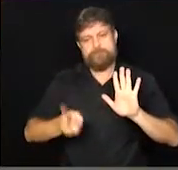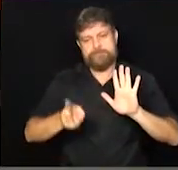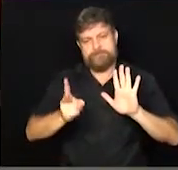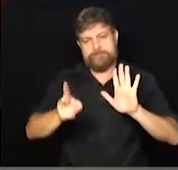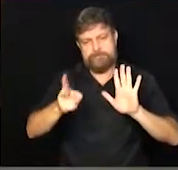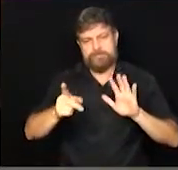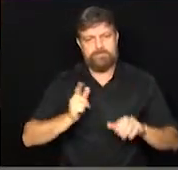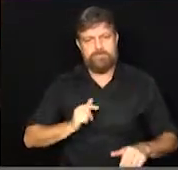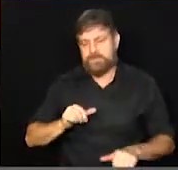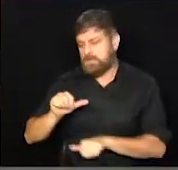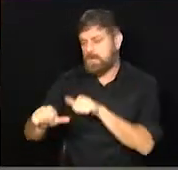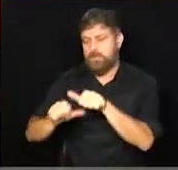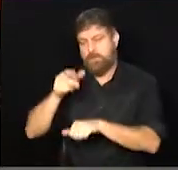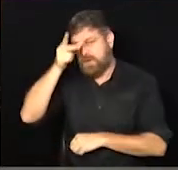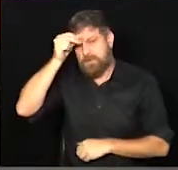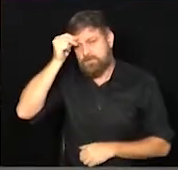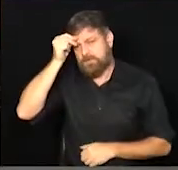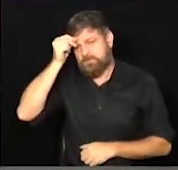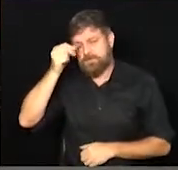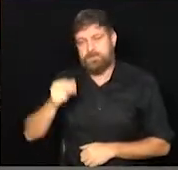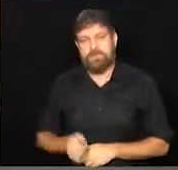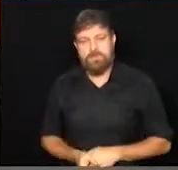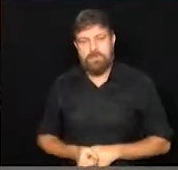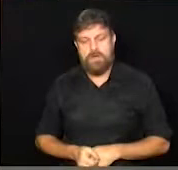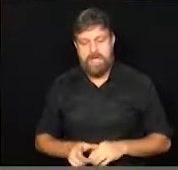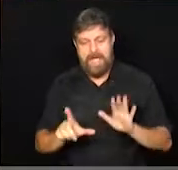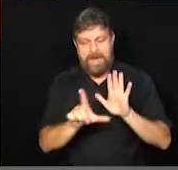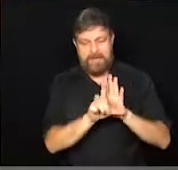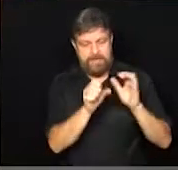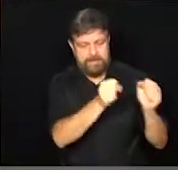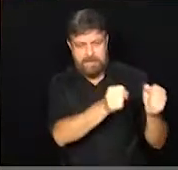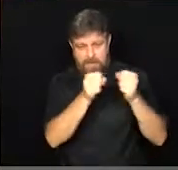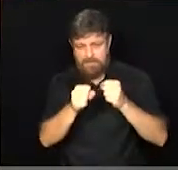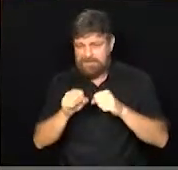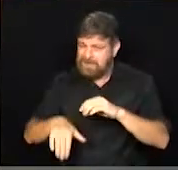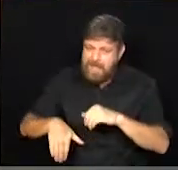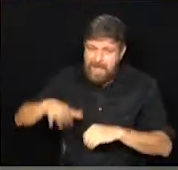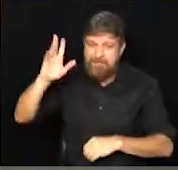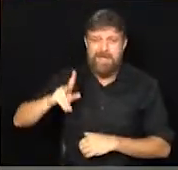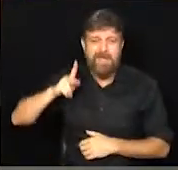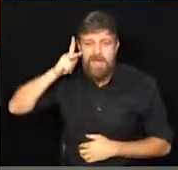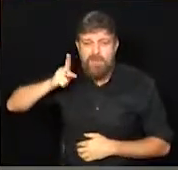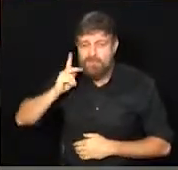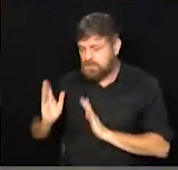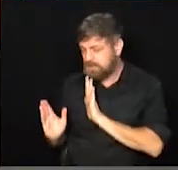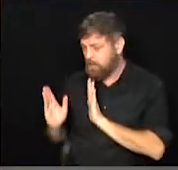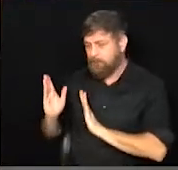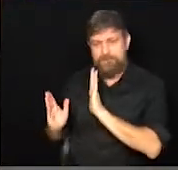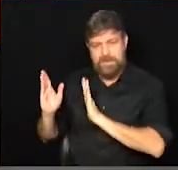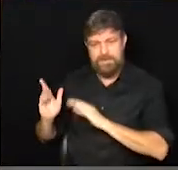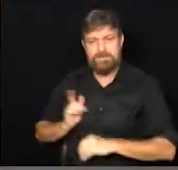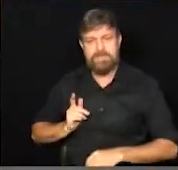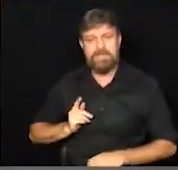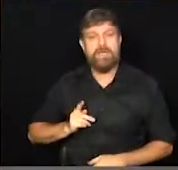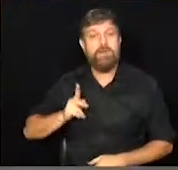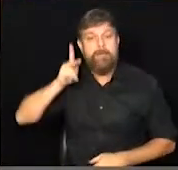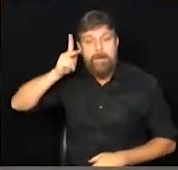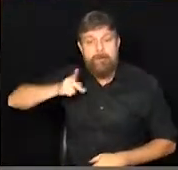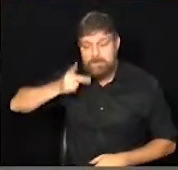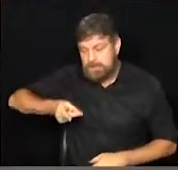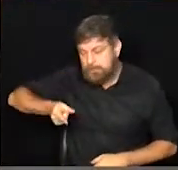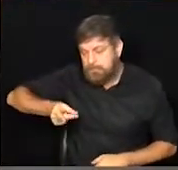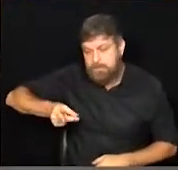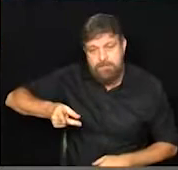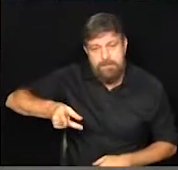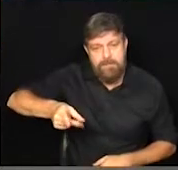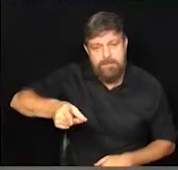perpassa os governos, né? O poder da lei, ela é para além de uma política de governo, ela se torna uma política de Estado. Então, seria